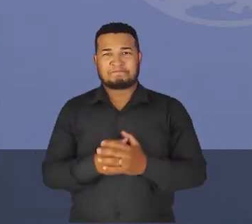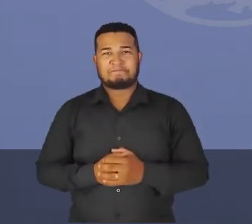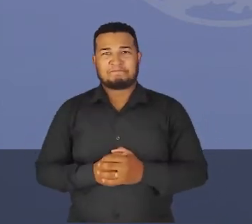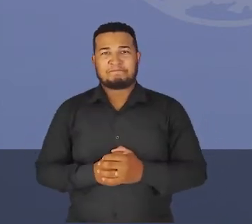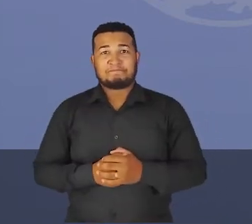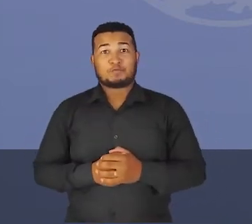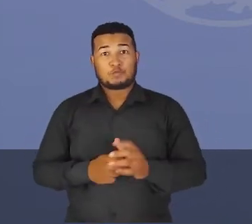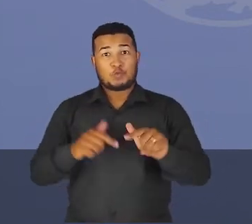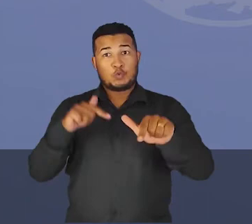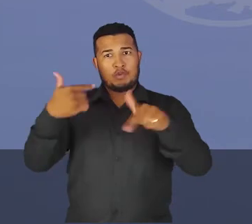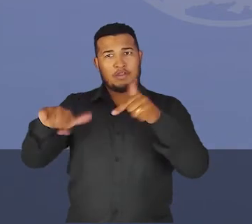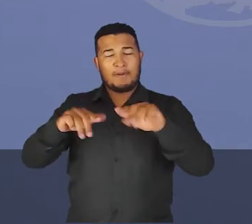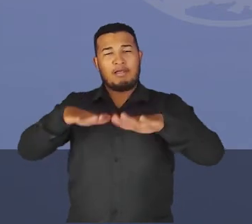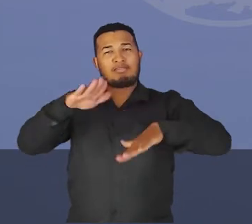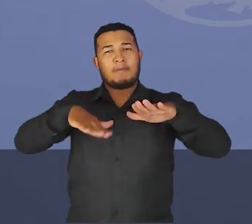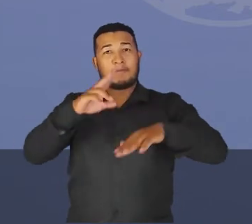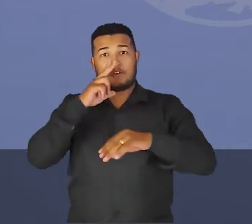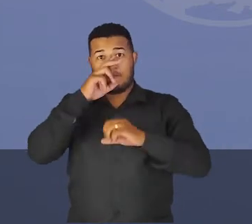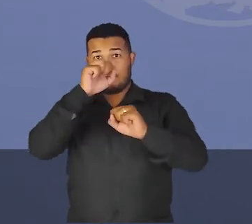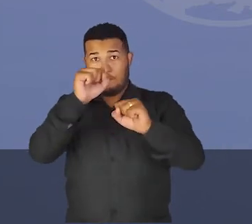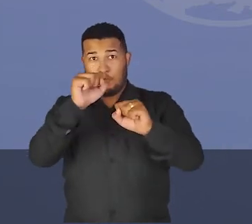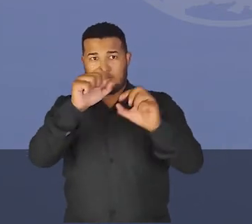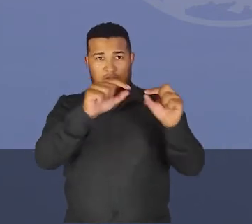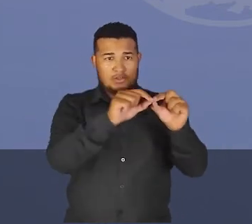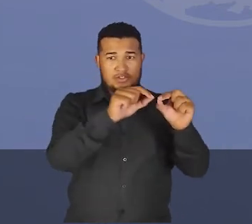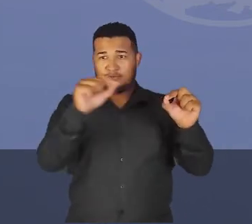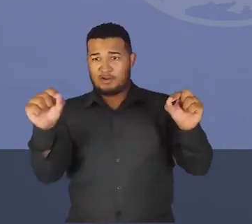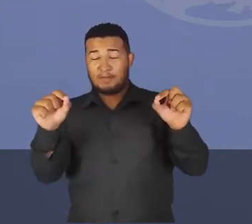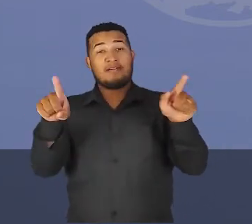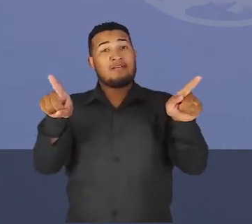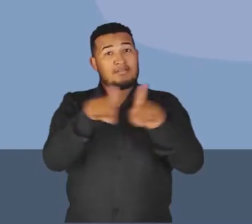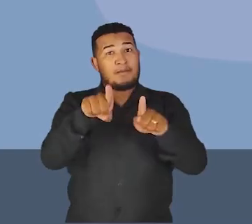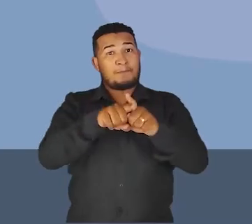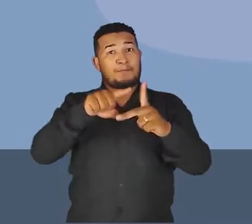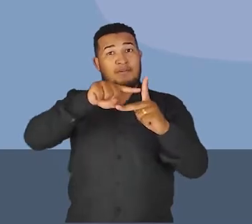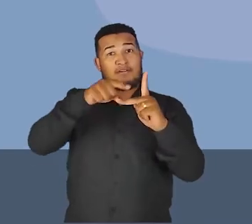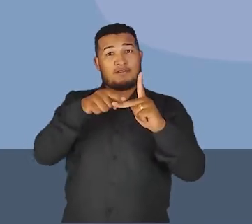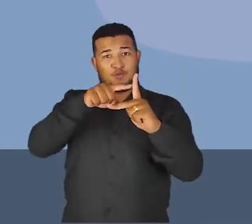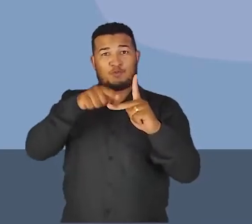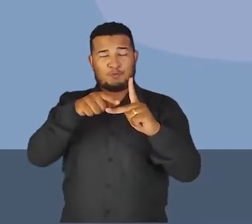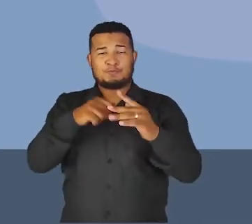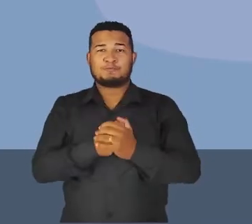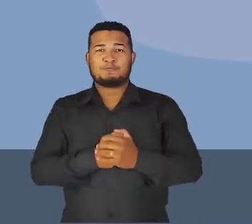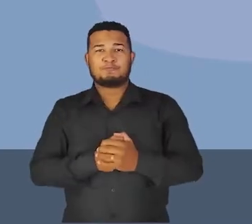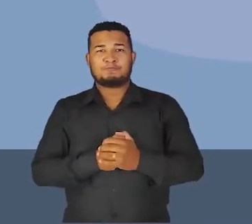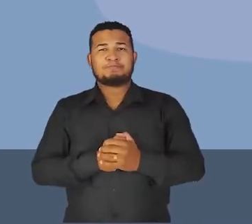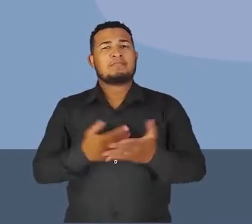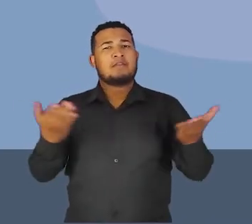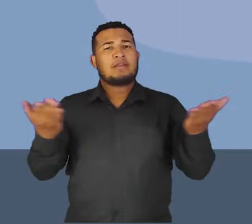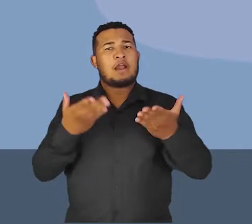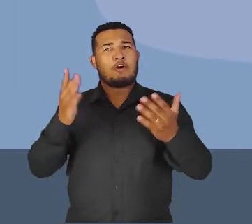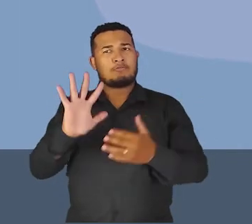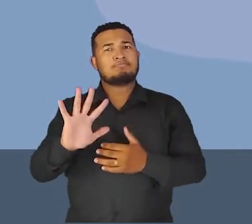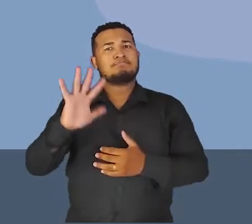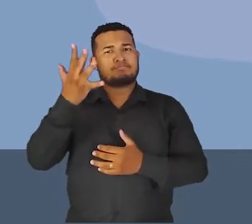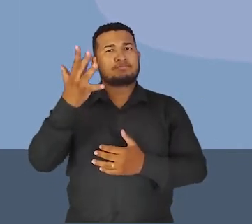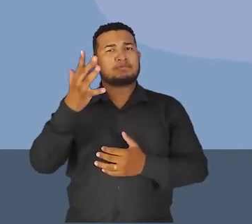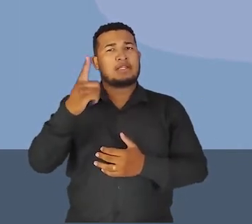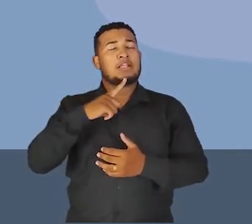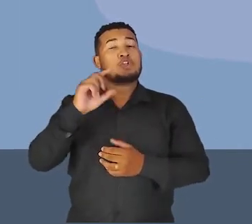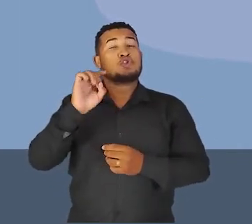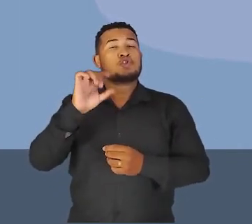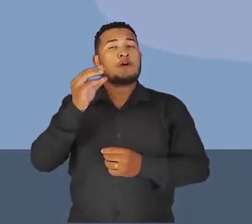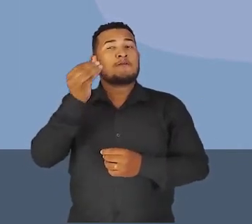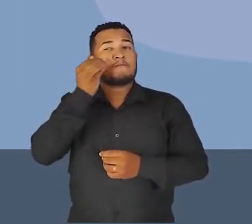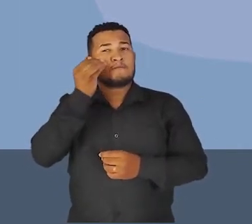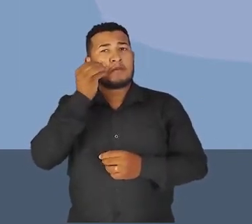O trabalho depende da força, do deslocamento e também do ângulo. Vamos agora para uma situação que eu coloco como uma